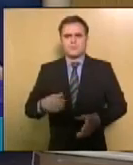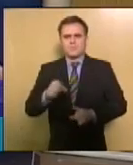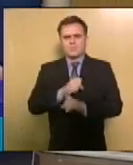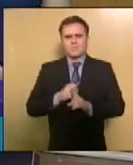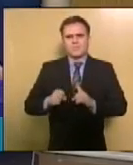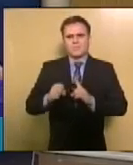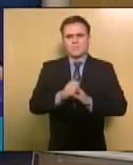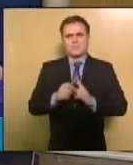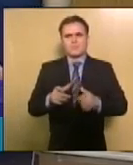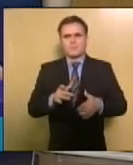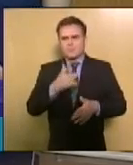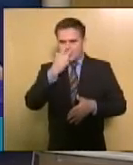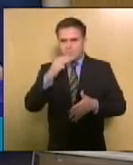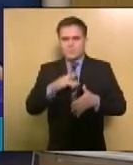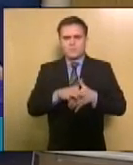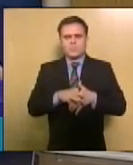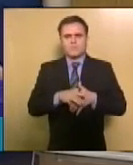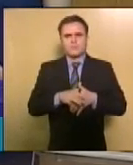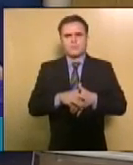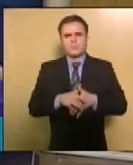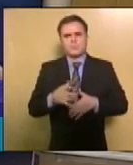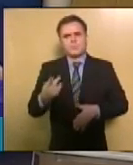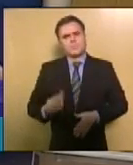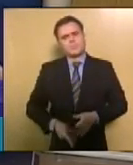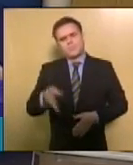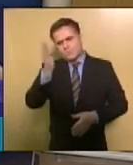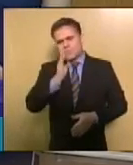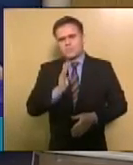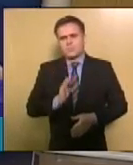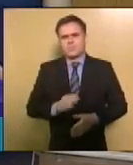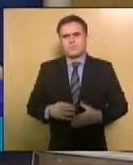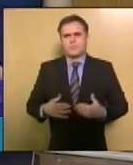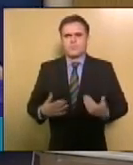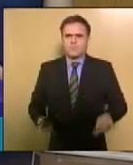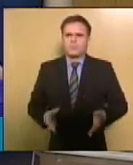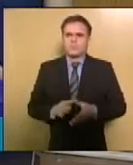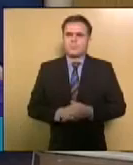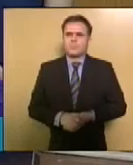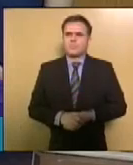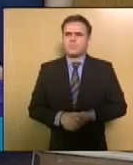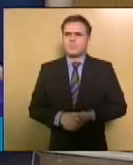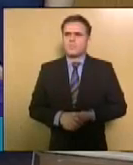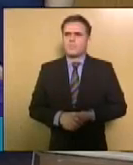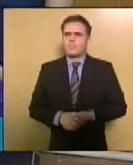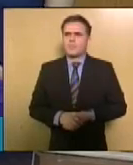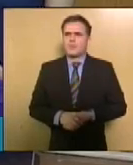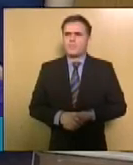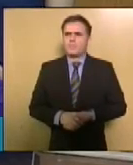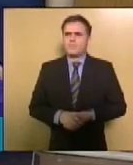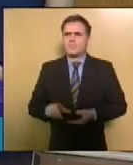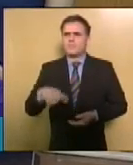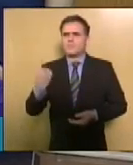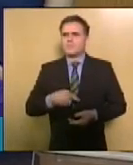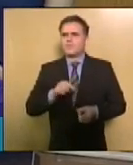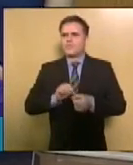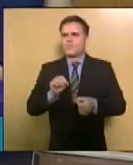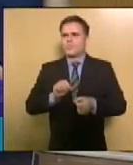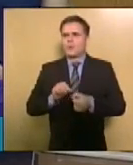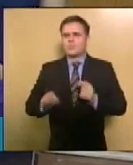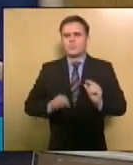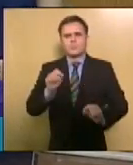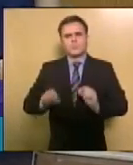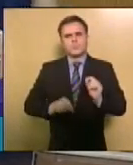adoecida que nós temos n que é essa crise civilizatória Então o que nós V fazer aqui que eu